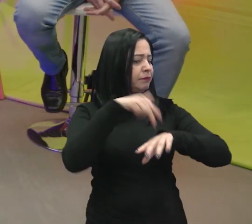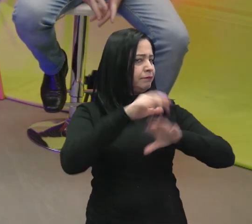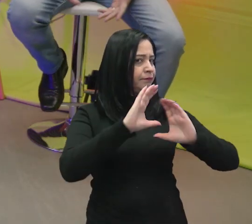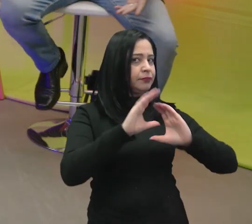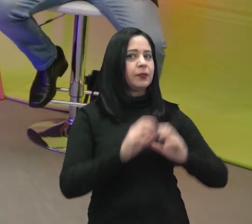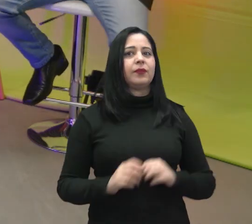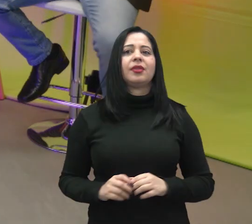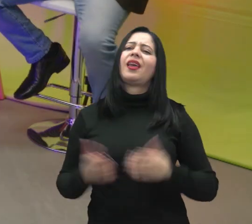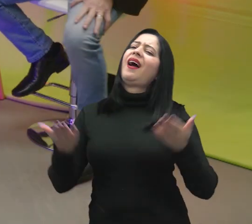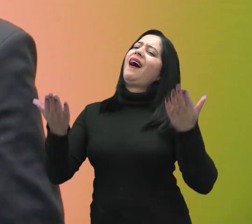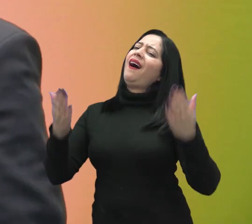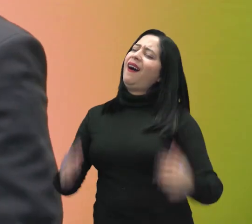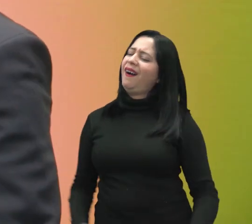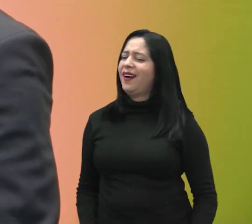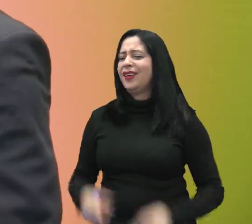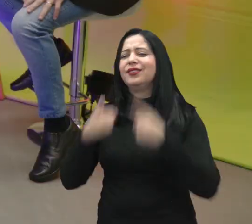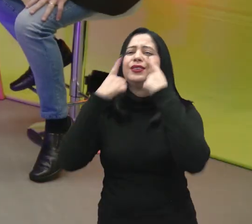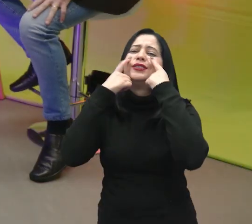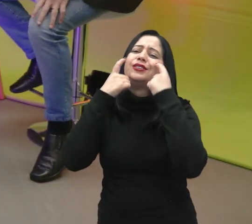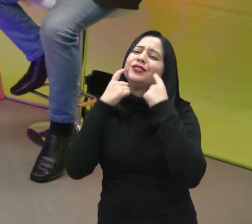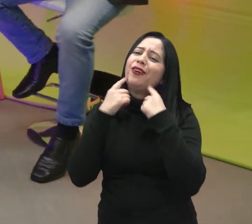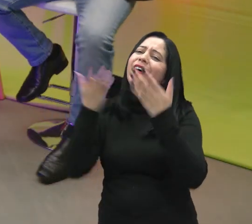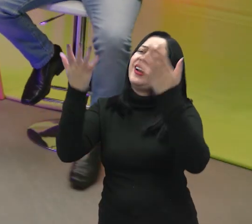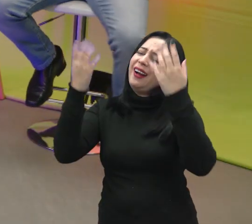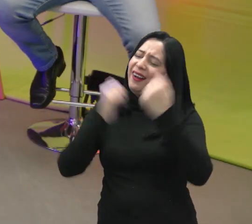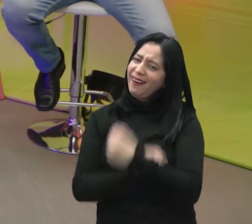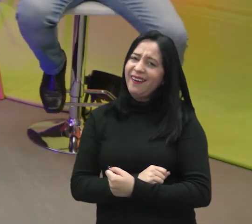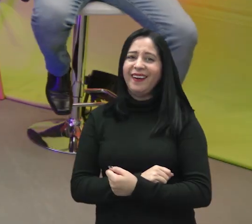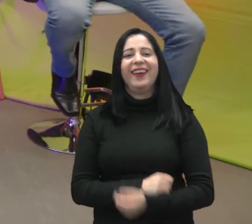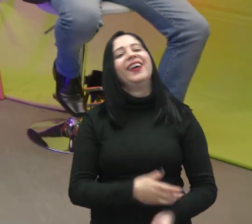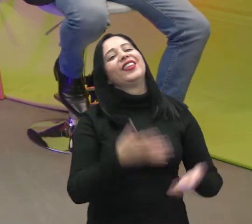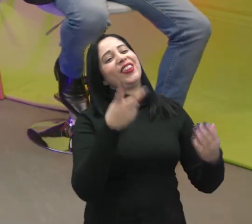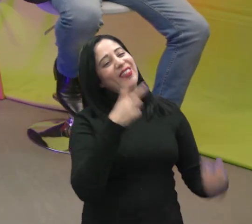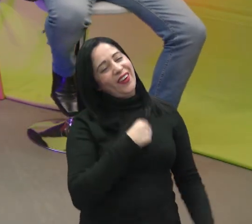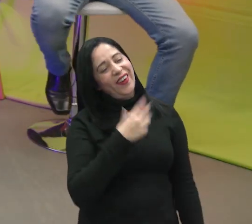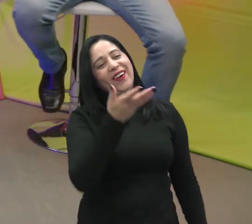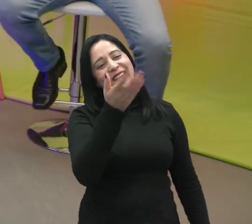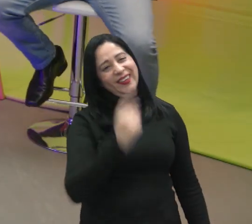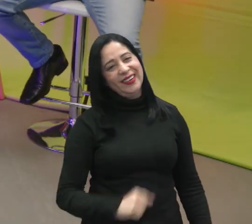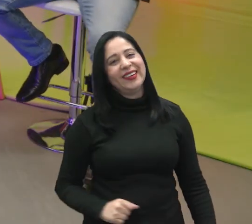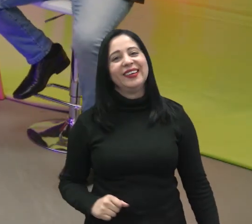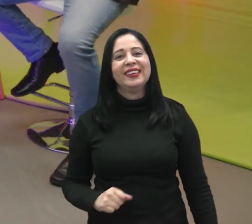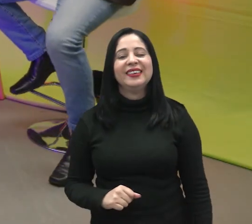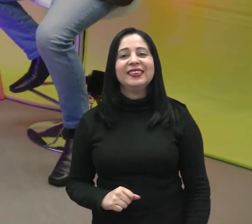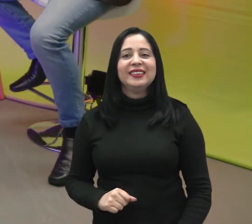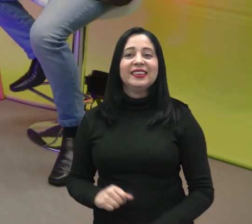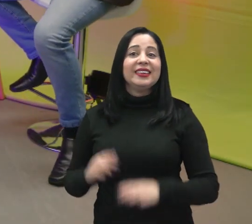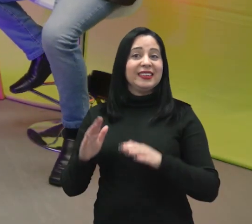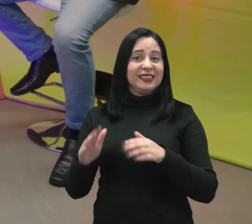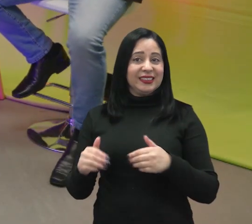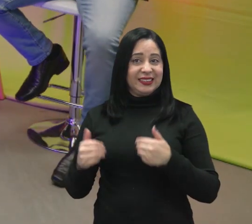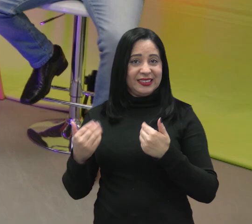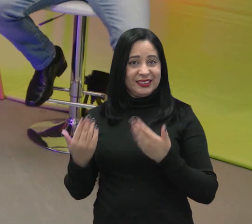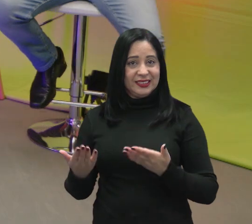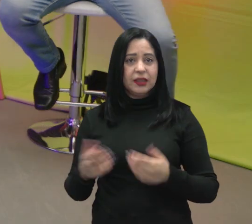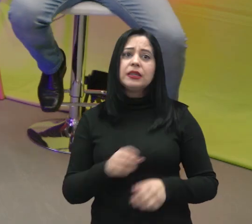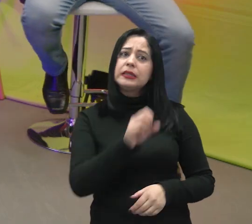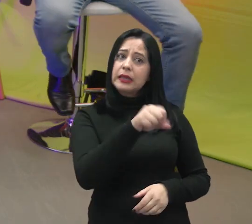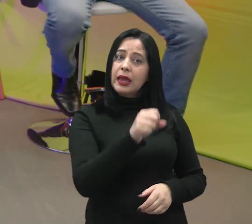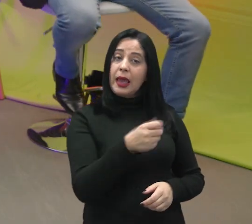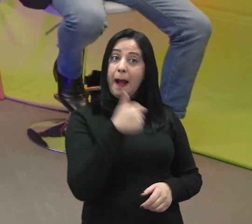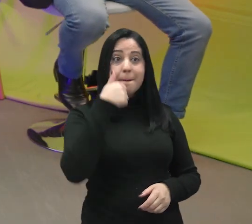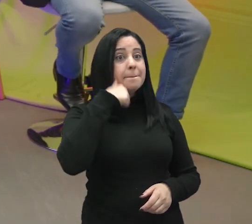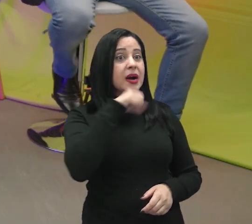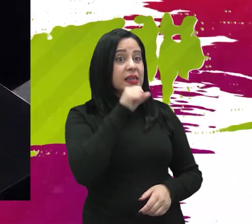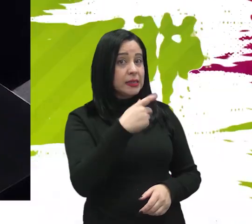Cássia. Eu vou chorar, tá vendo, Fernando? Pronto, tá vendo? Pronto. Mas foi desenvolvido pela sua mãe,